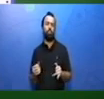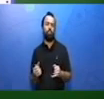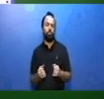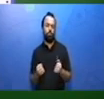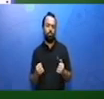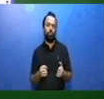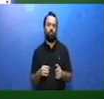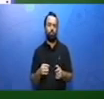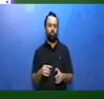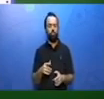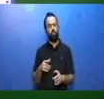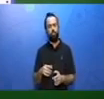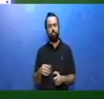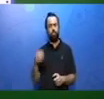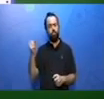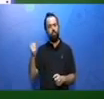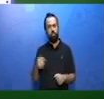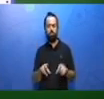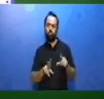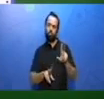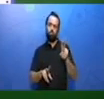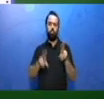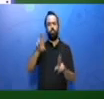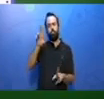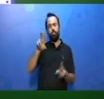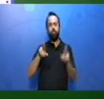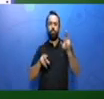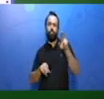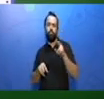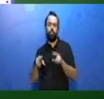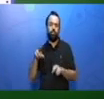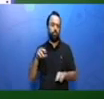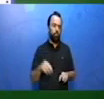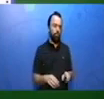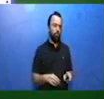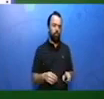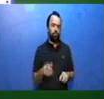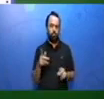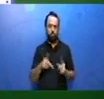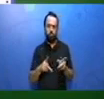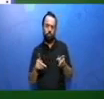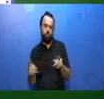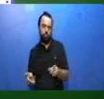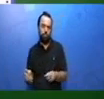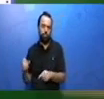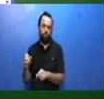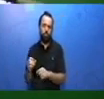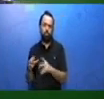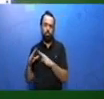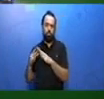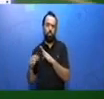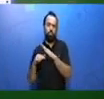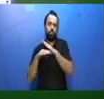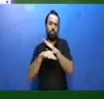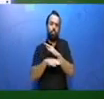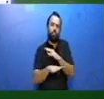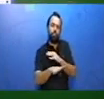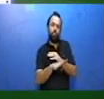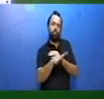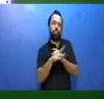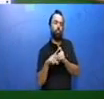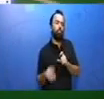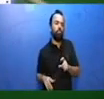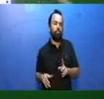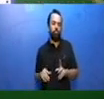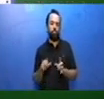e leiteiros subiam e desciam a avenida. Pessoas saíam das suas casas e iam esperar o bonde na